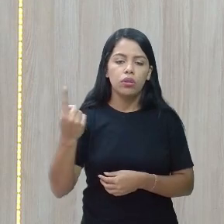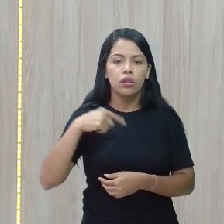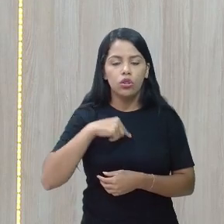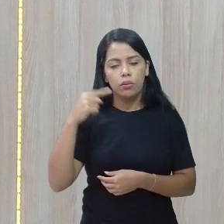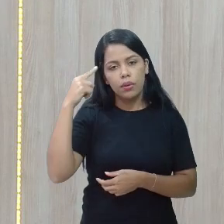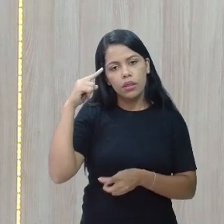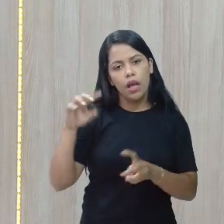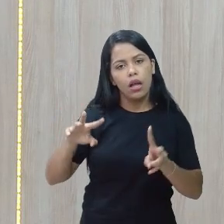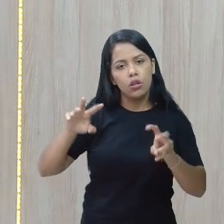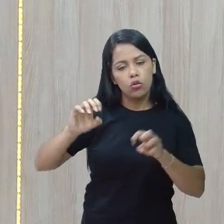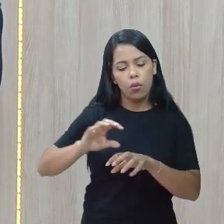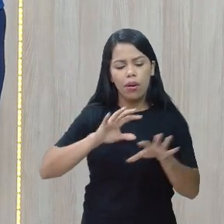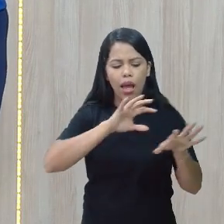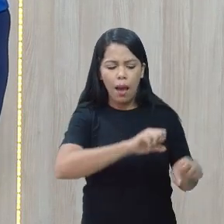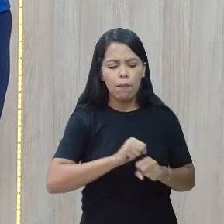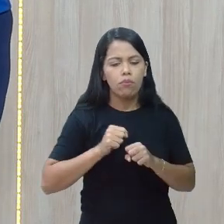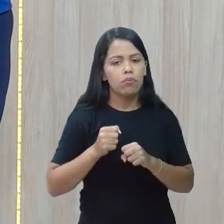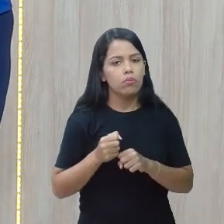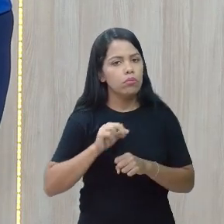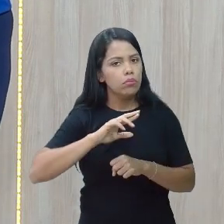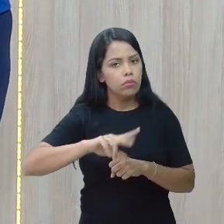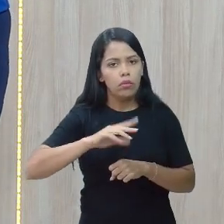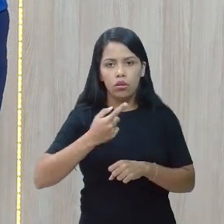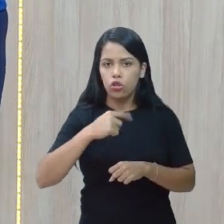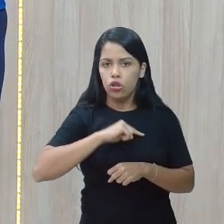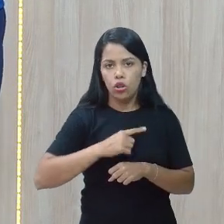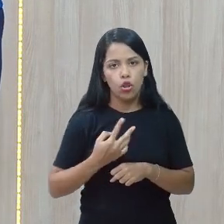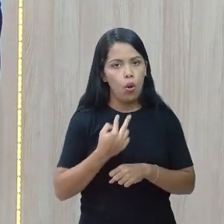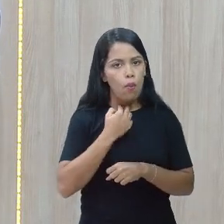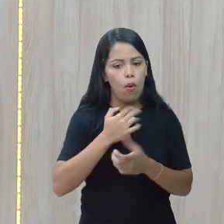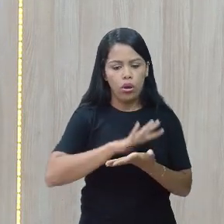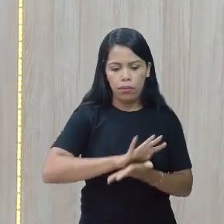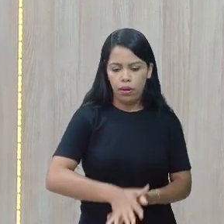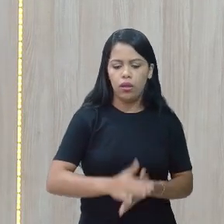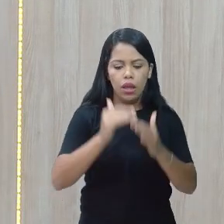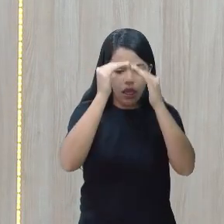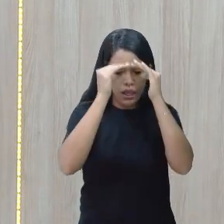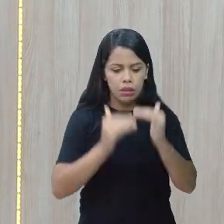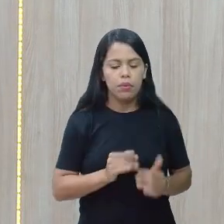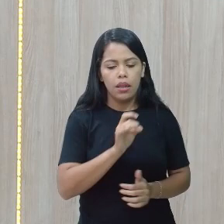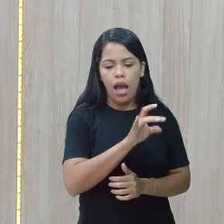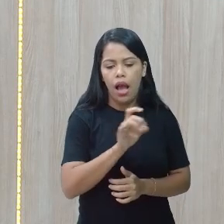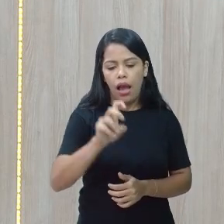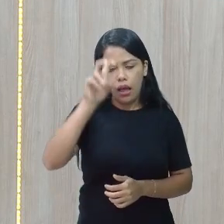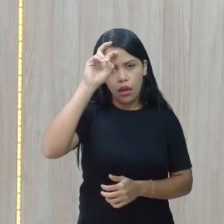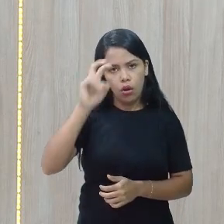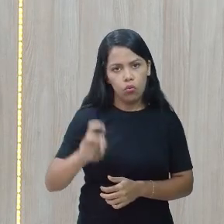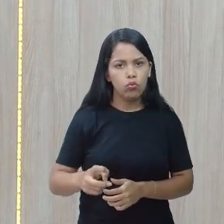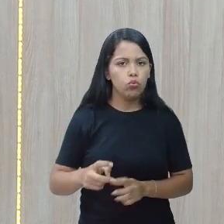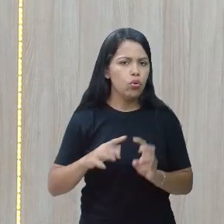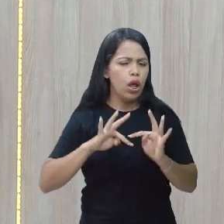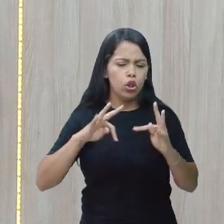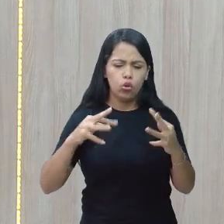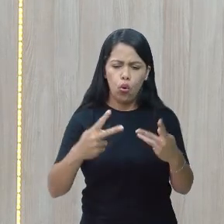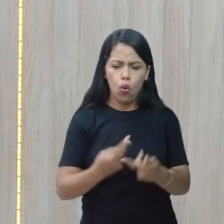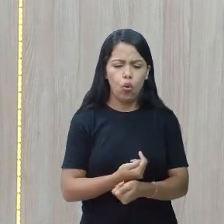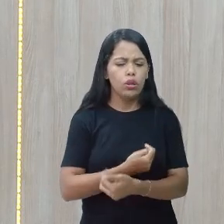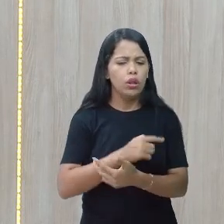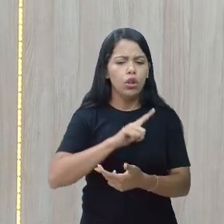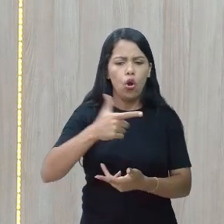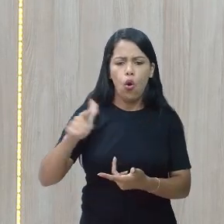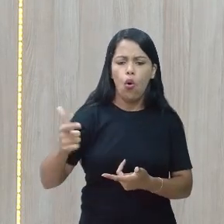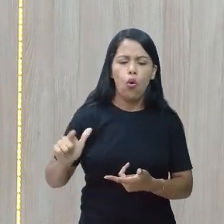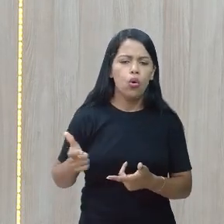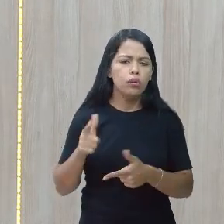para que a gente aprenda aí a não ser preconceituoso e a respeitar cada cultura, não só a cultura indígena, como a cultura de outros